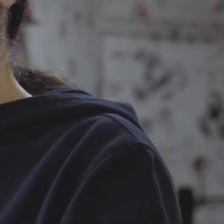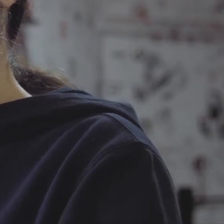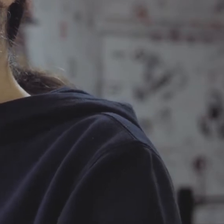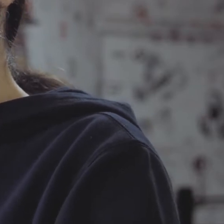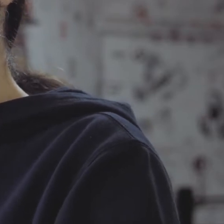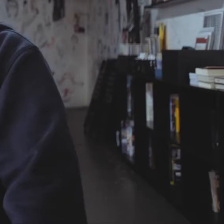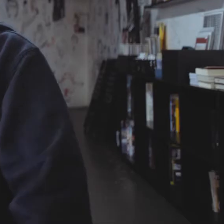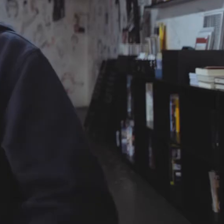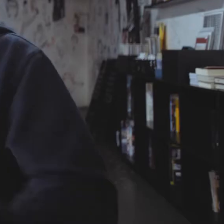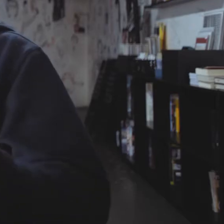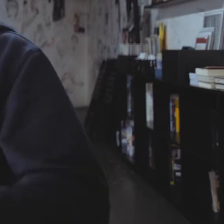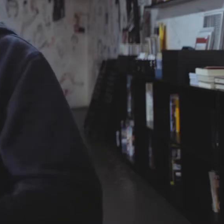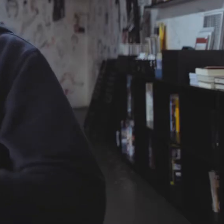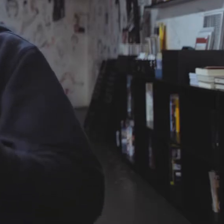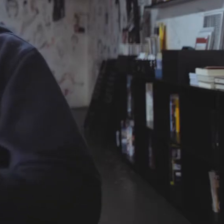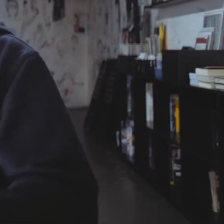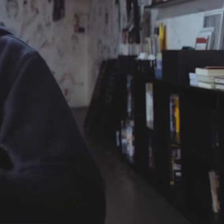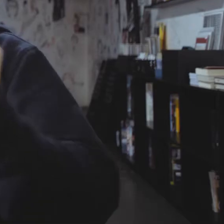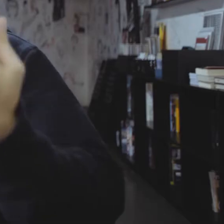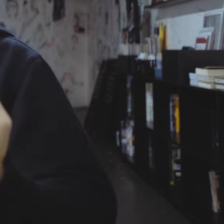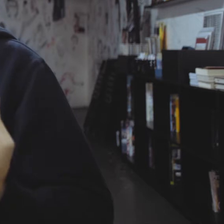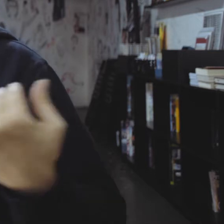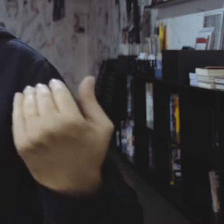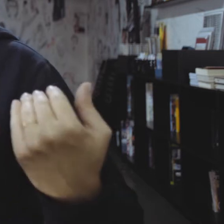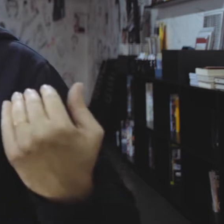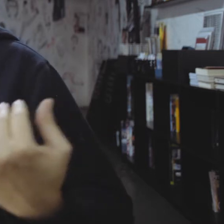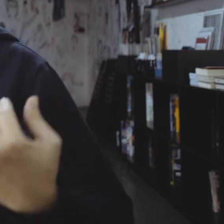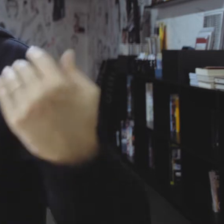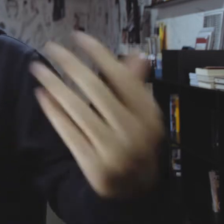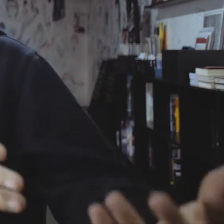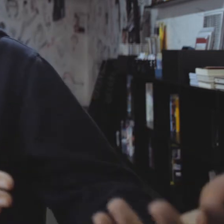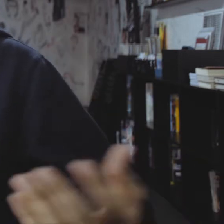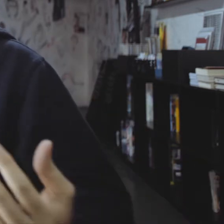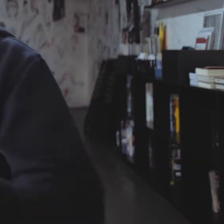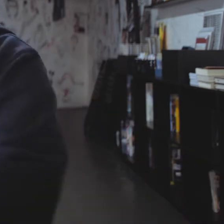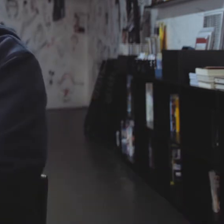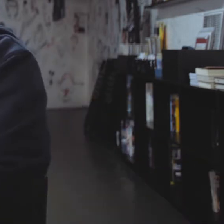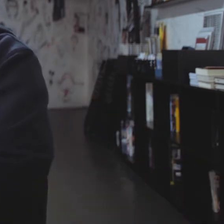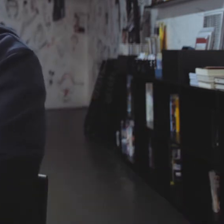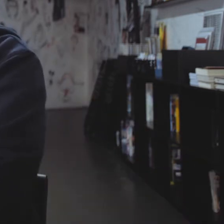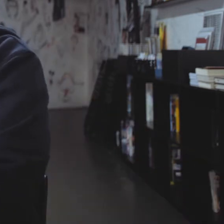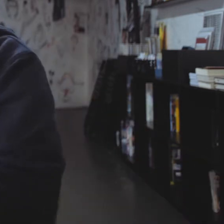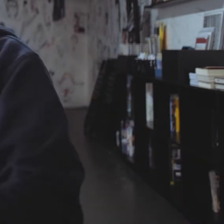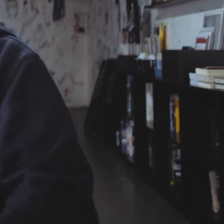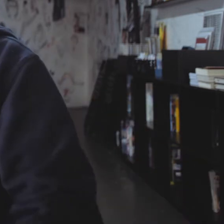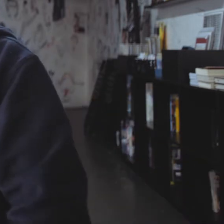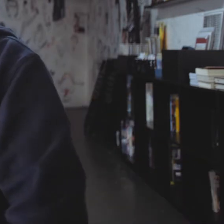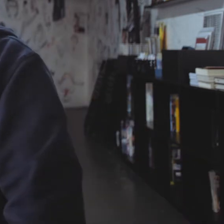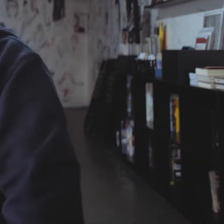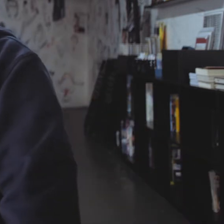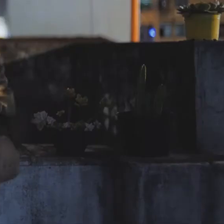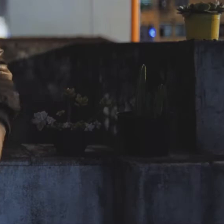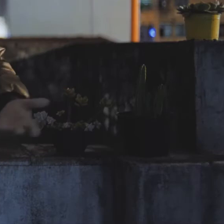editores independentes, ela está muito tranquila com isso, assim, de entender, olha, isso aqui bacana, vai pro digital, isso aqui legal, vai